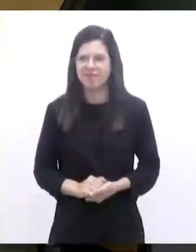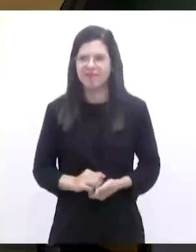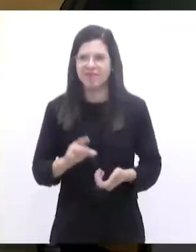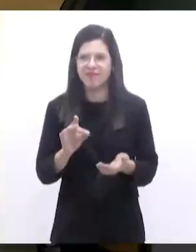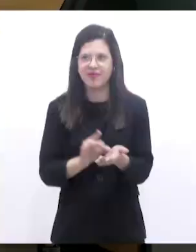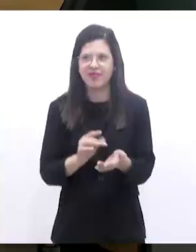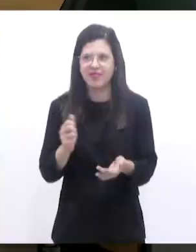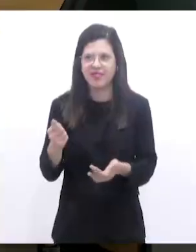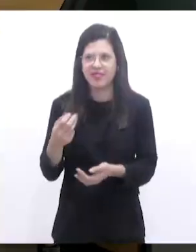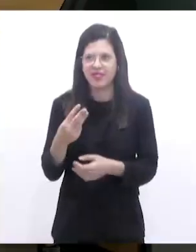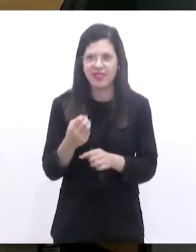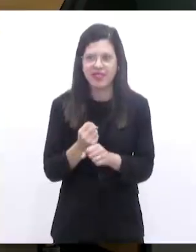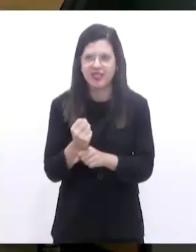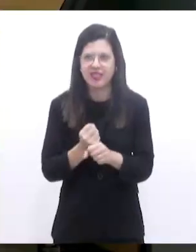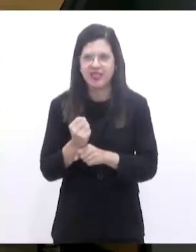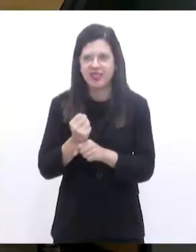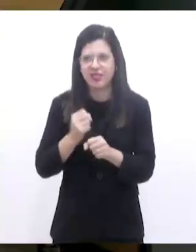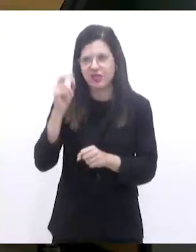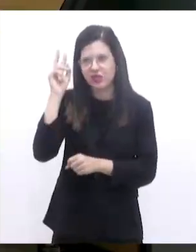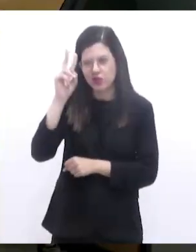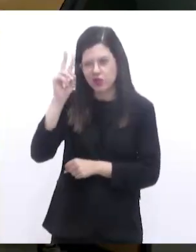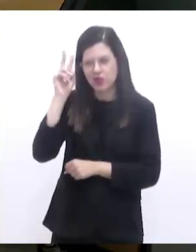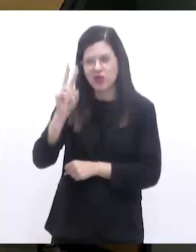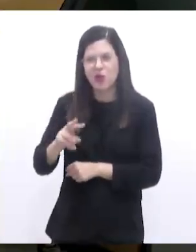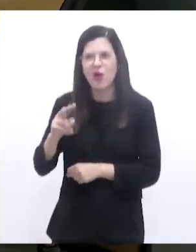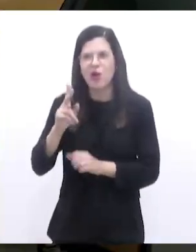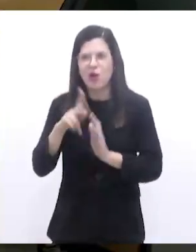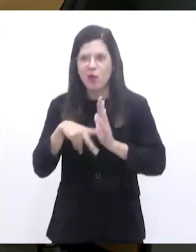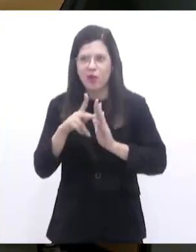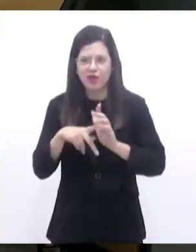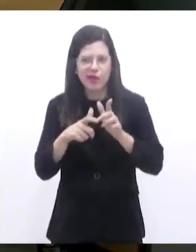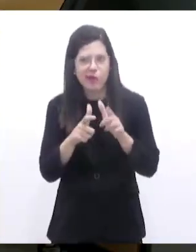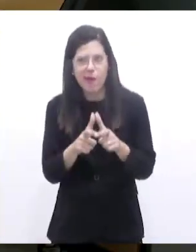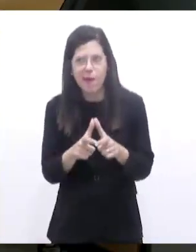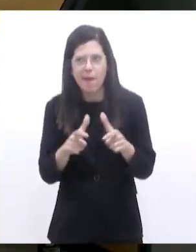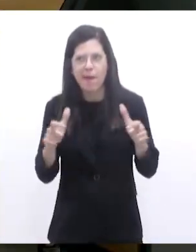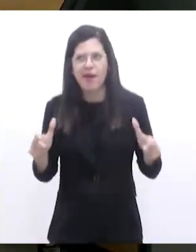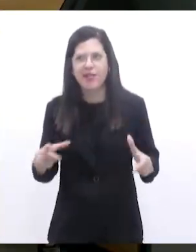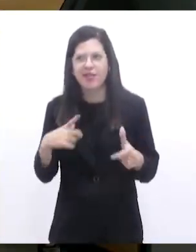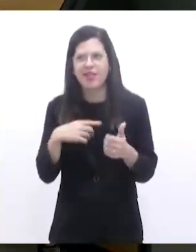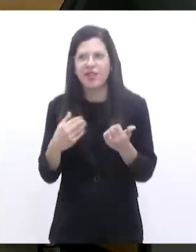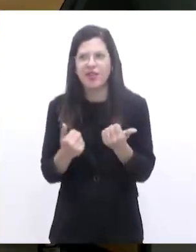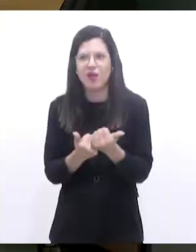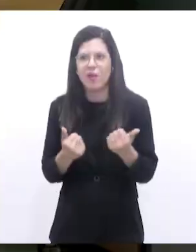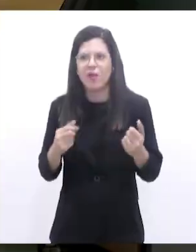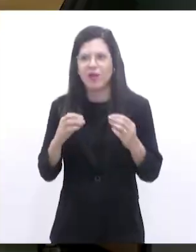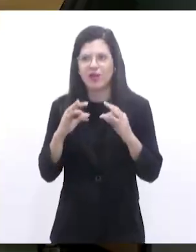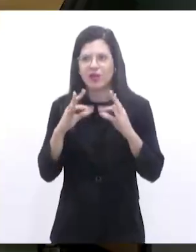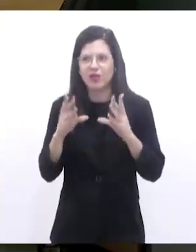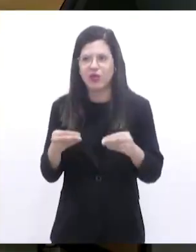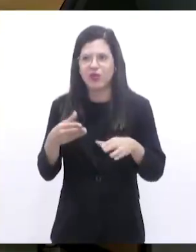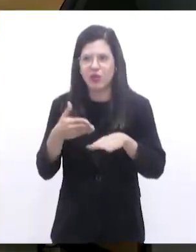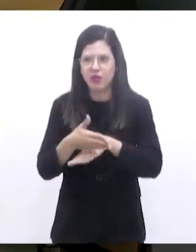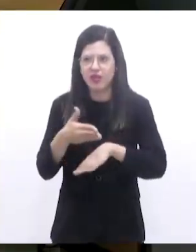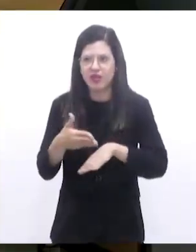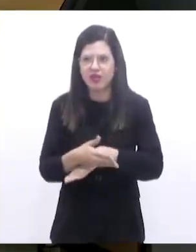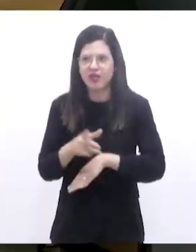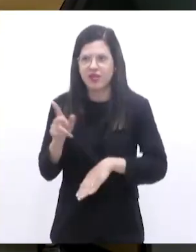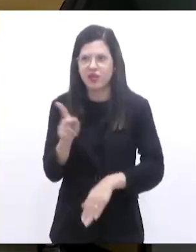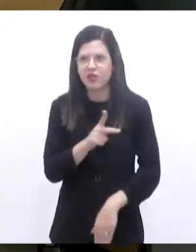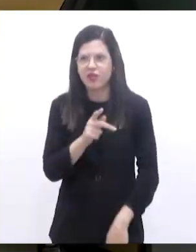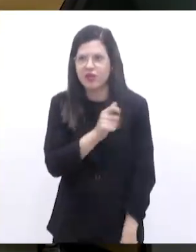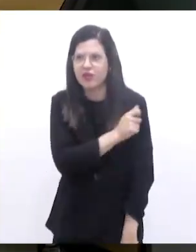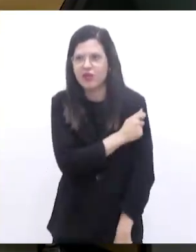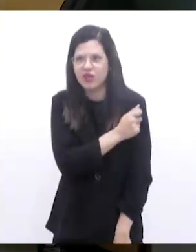são 13 anos de história e você vê que o projeto está crescendo muito, está tendo apoio de todo mundo, participação de professores, de